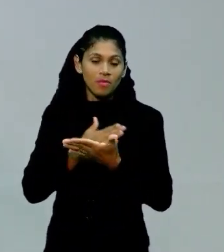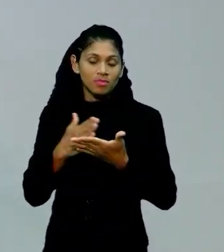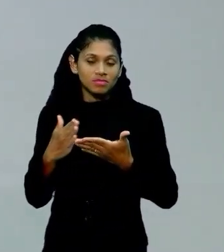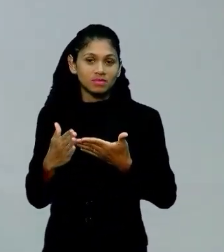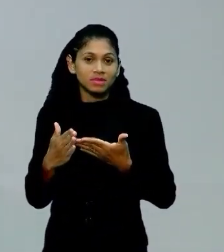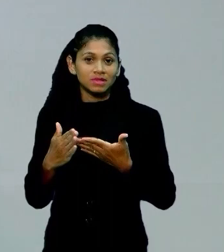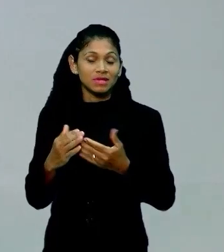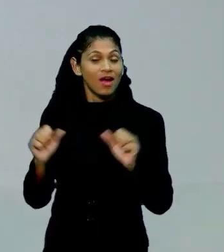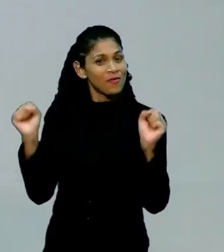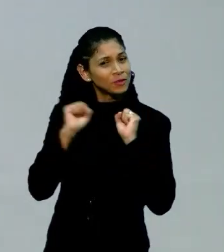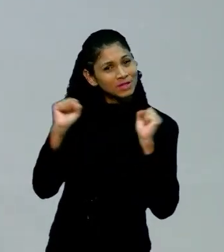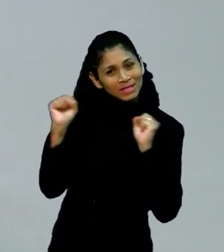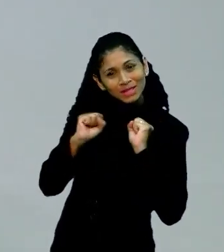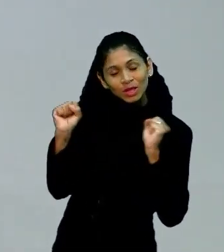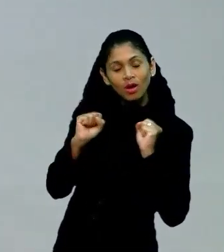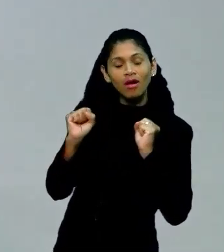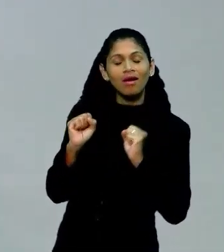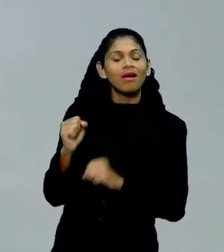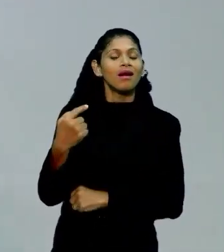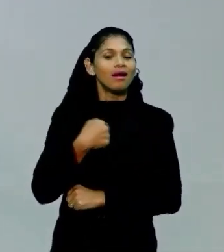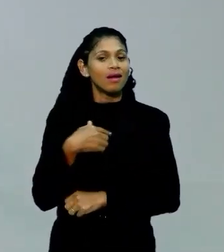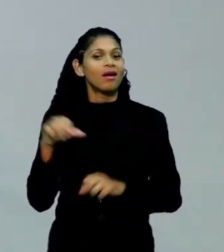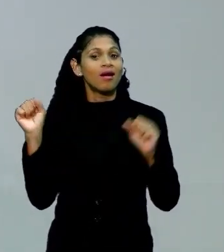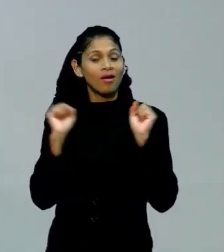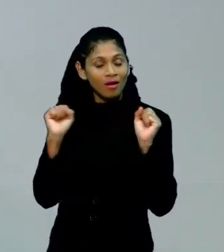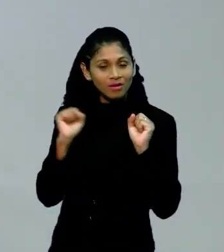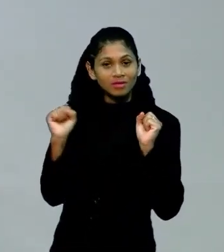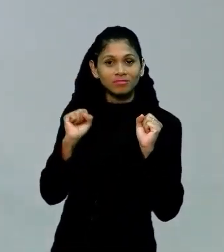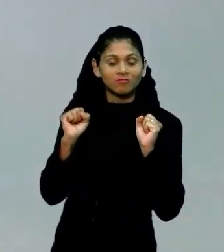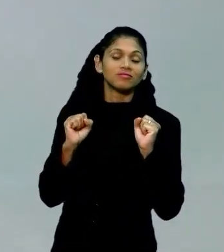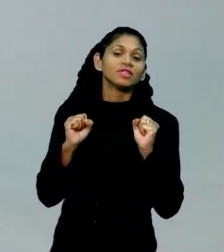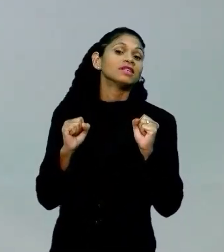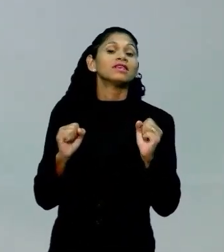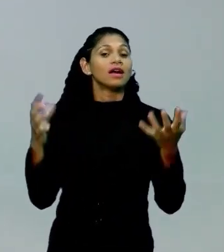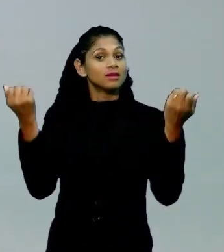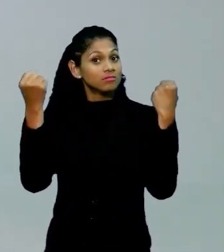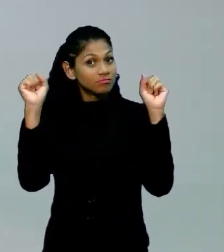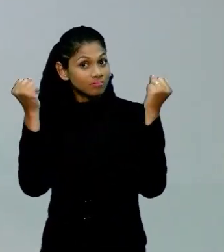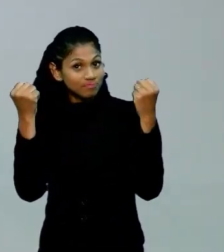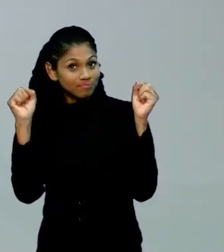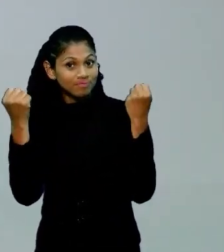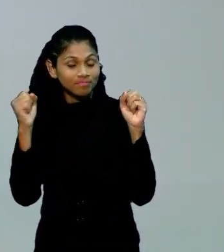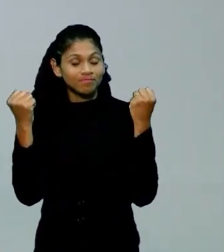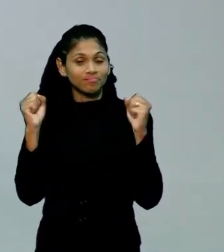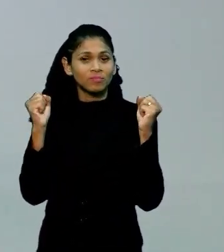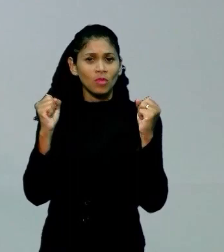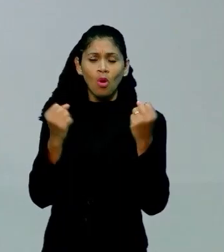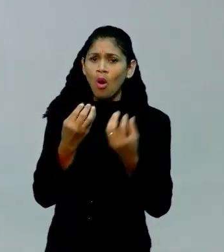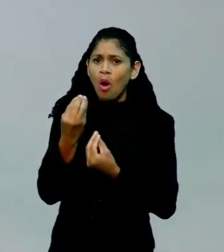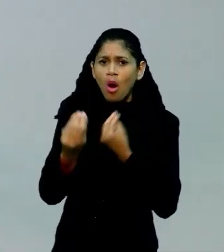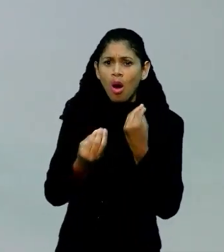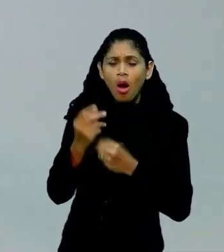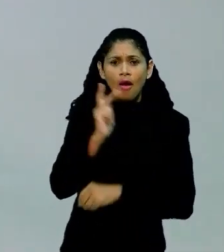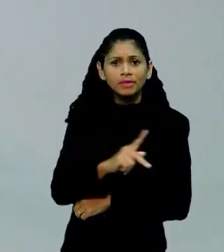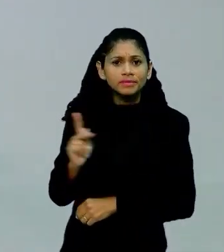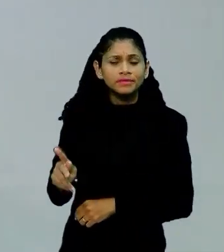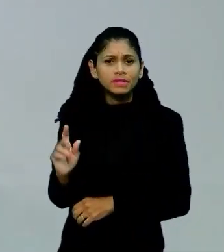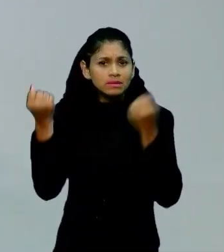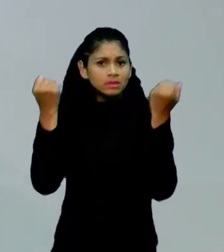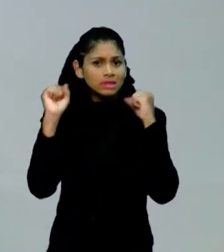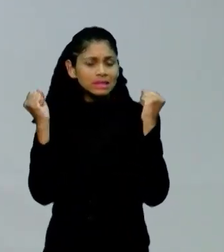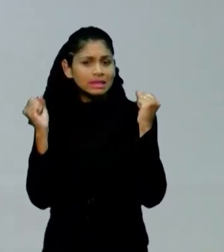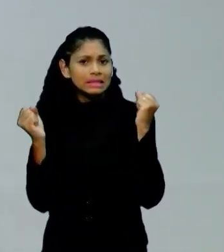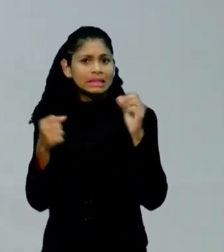adoram eu adoro particularmente que é abordar educação física mas Como assim professor é pré-enem pré-enem educação física faz